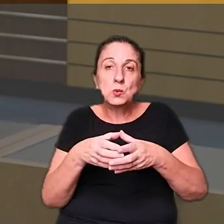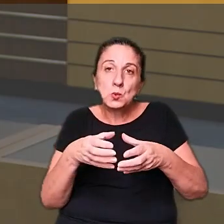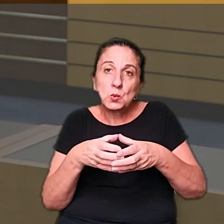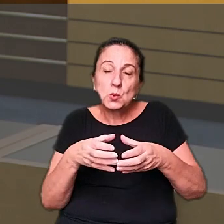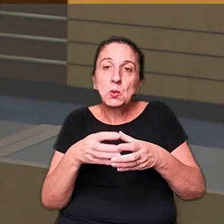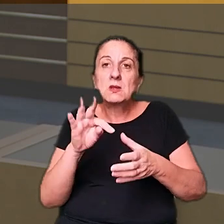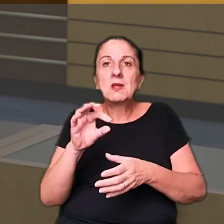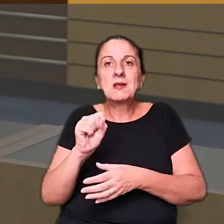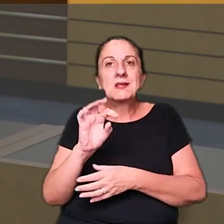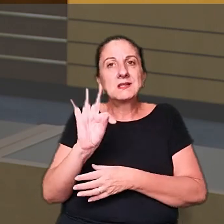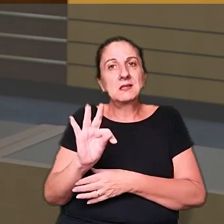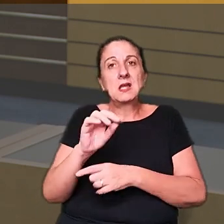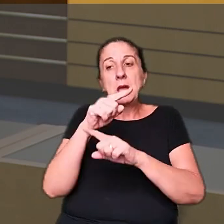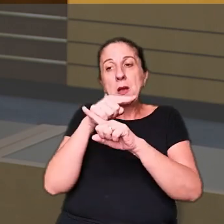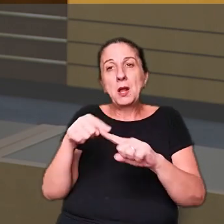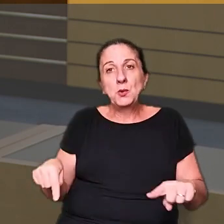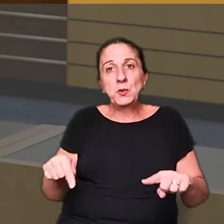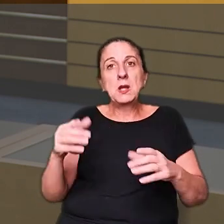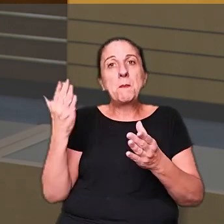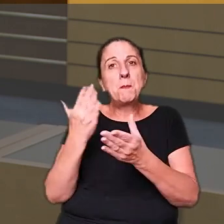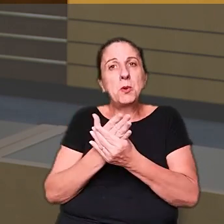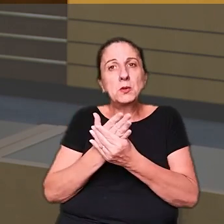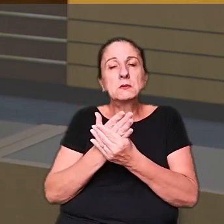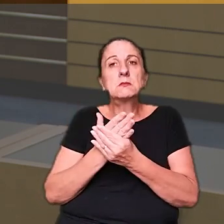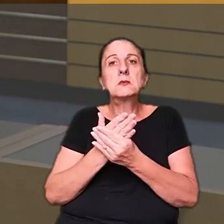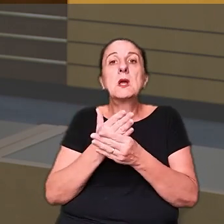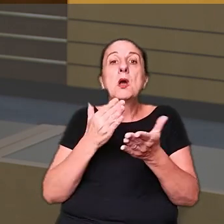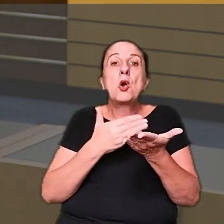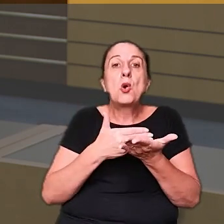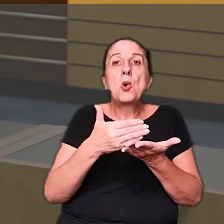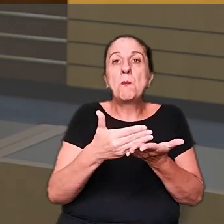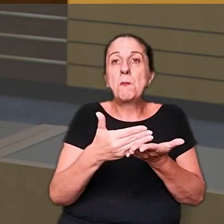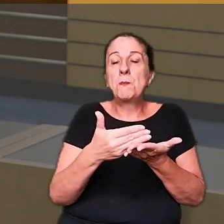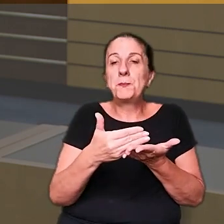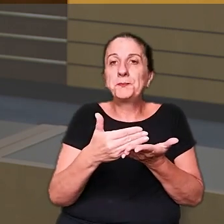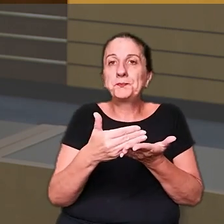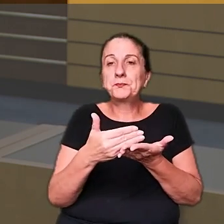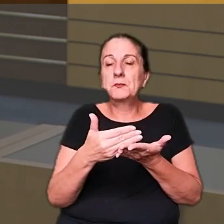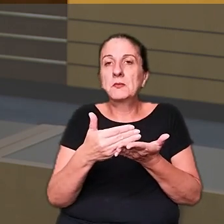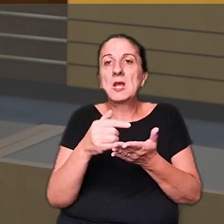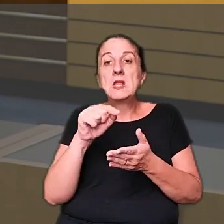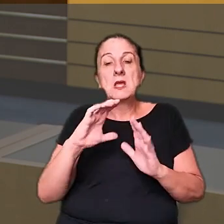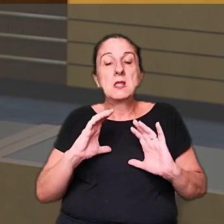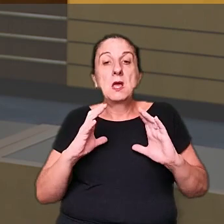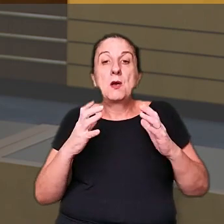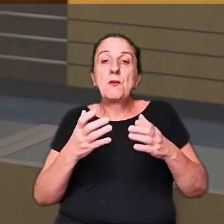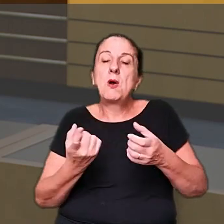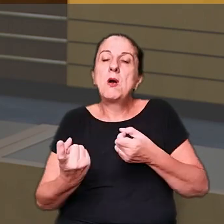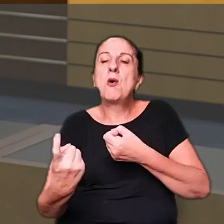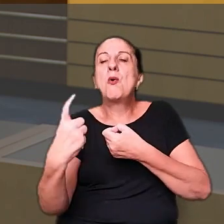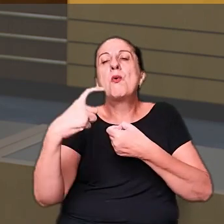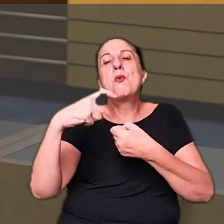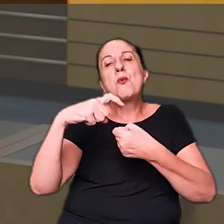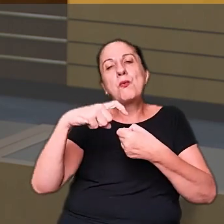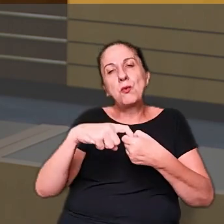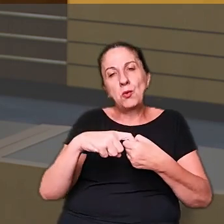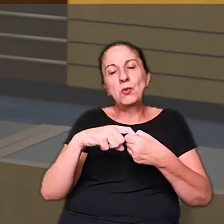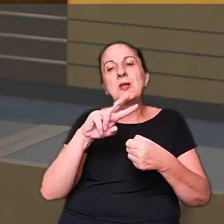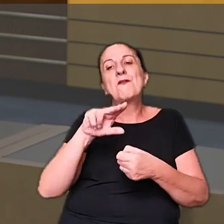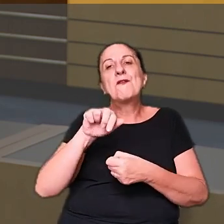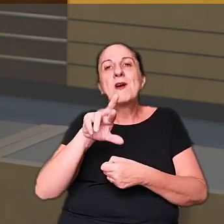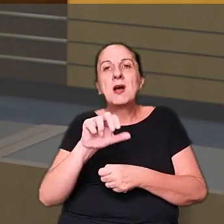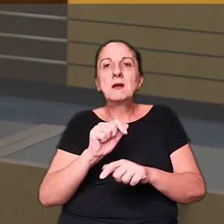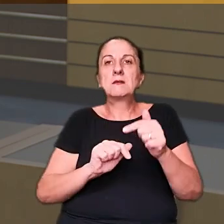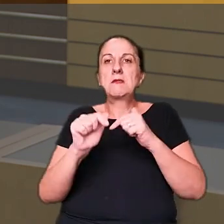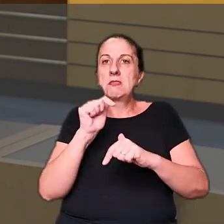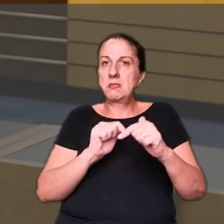segunda turma do TST declarou a nulidade do processo desde a fase de instrução. Dessa forma, a ação retornará à